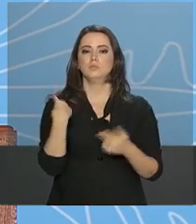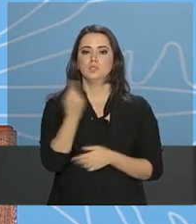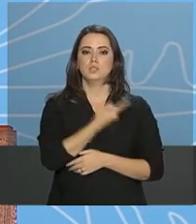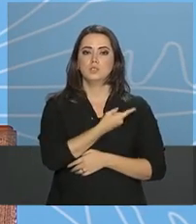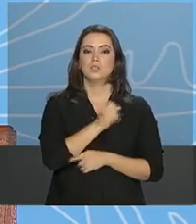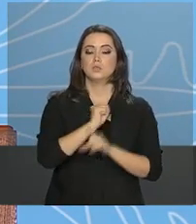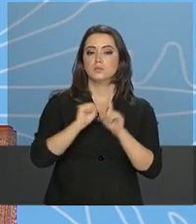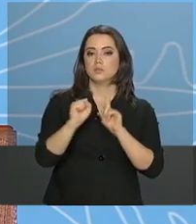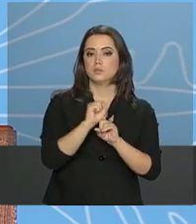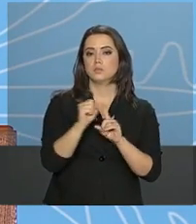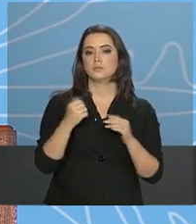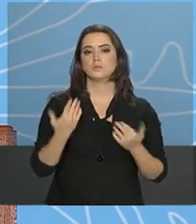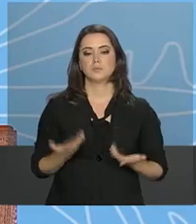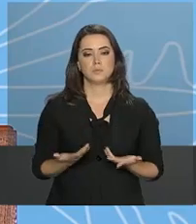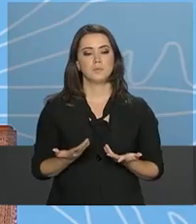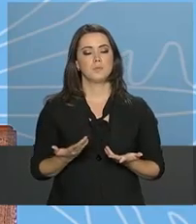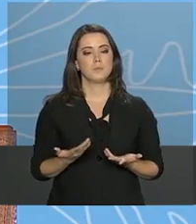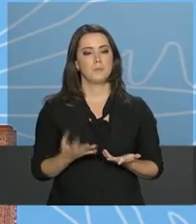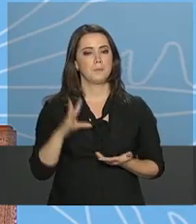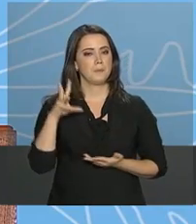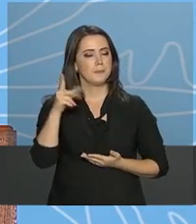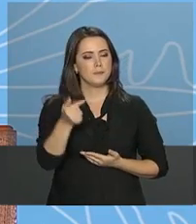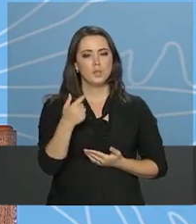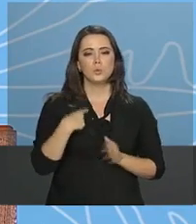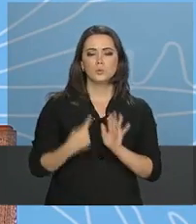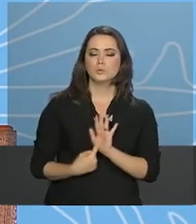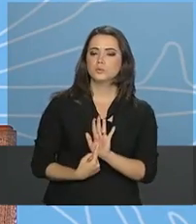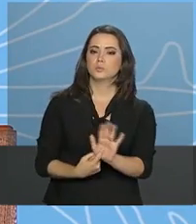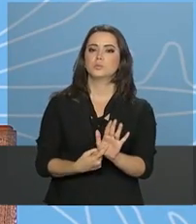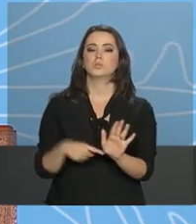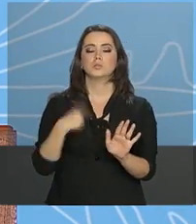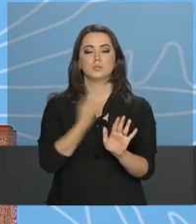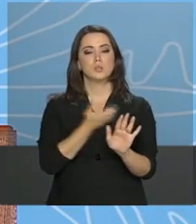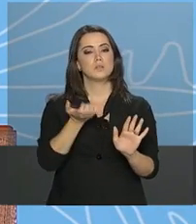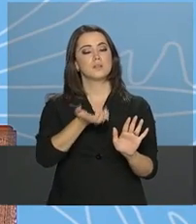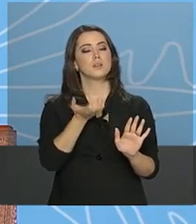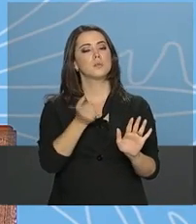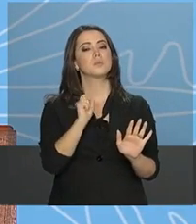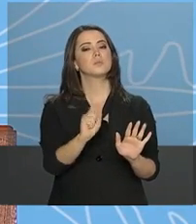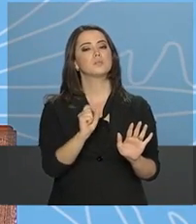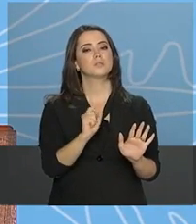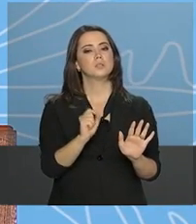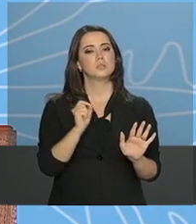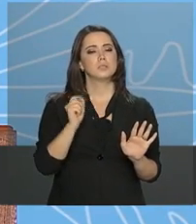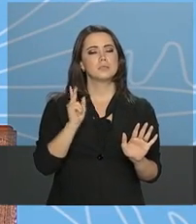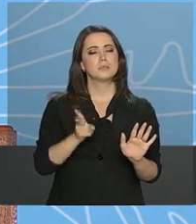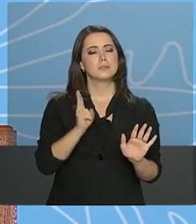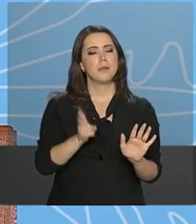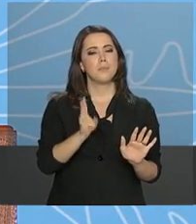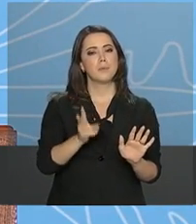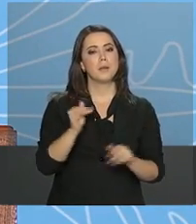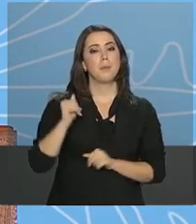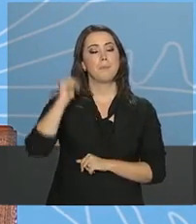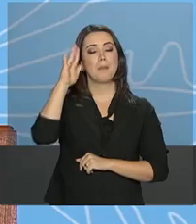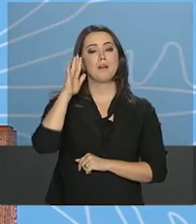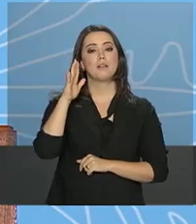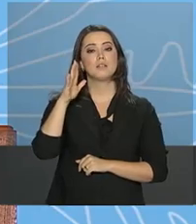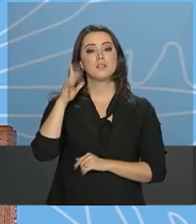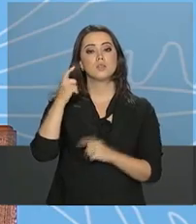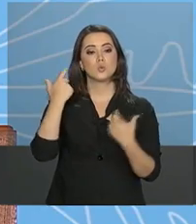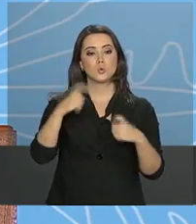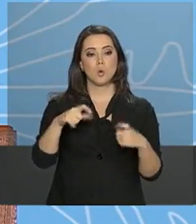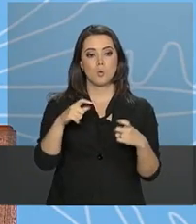nossa sociedade. Tudo isso indica, não é, que nós queremos ser cada vez mais uma